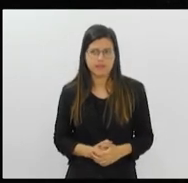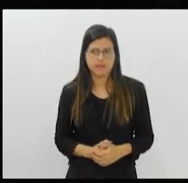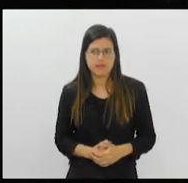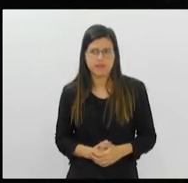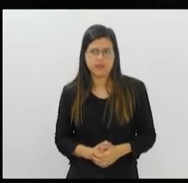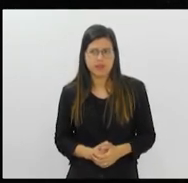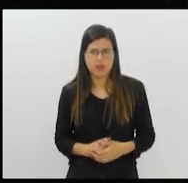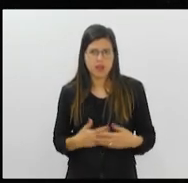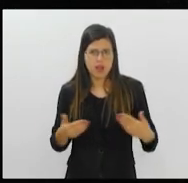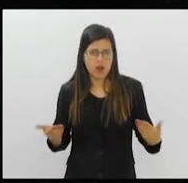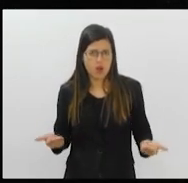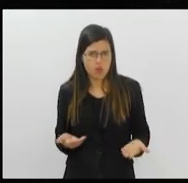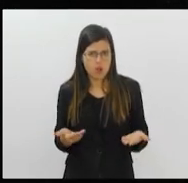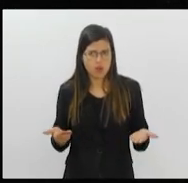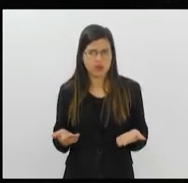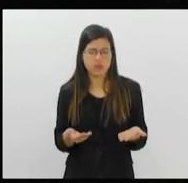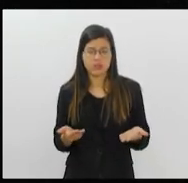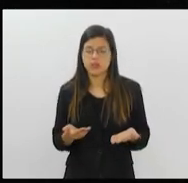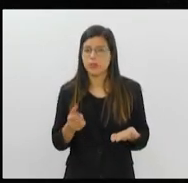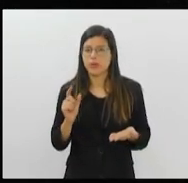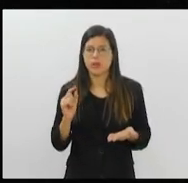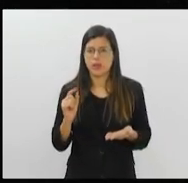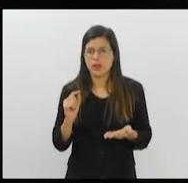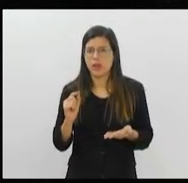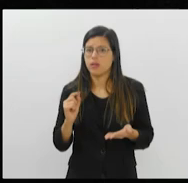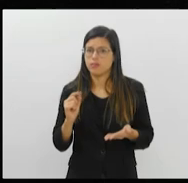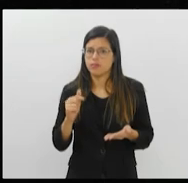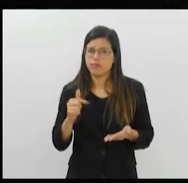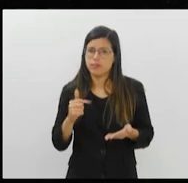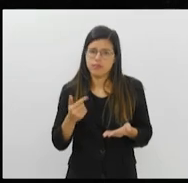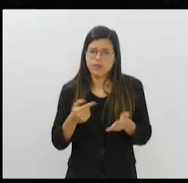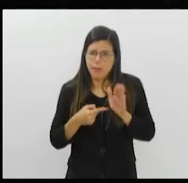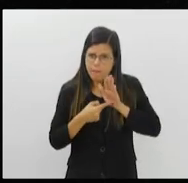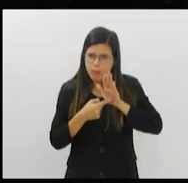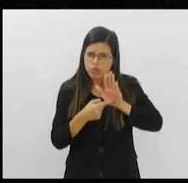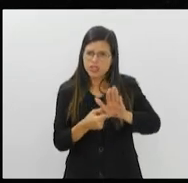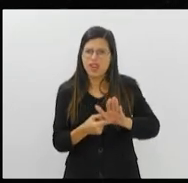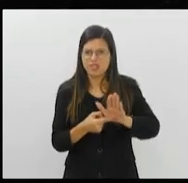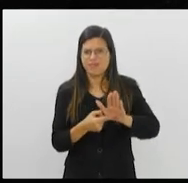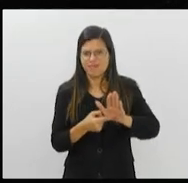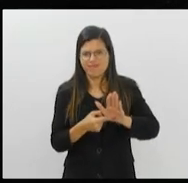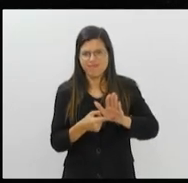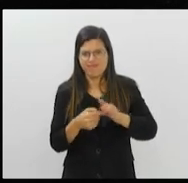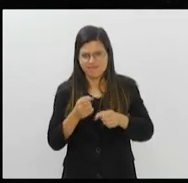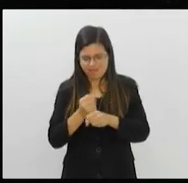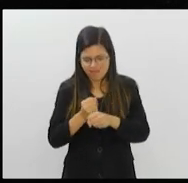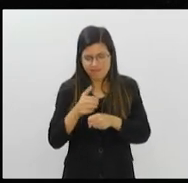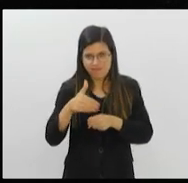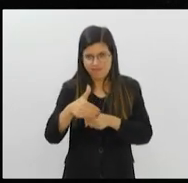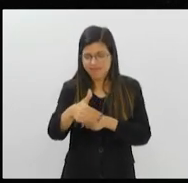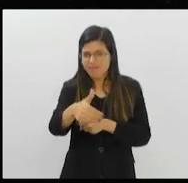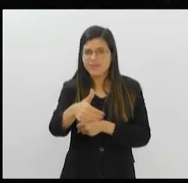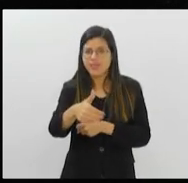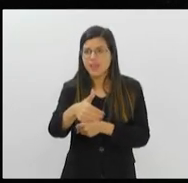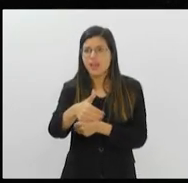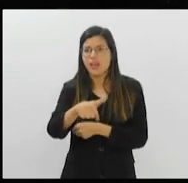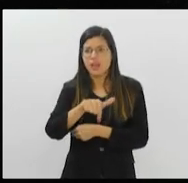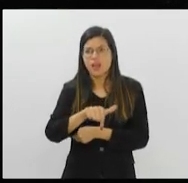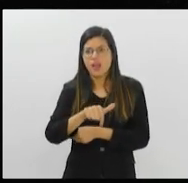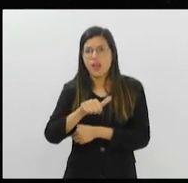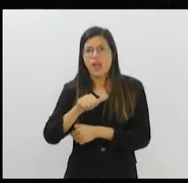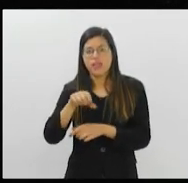E agora, os tempos estão mostrando isso. Tanto é que a